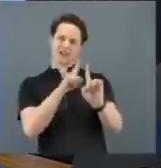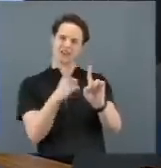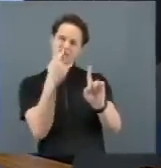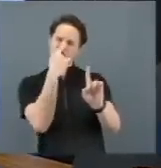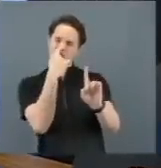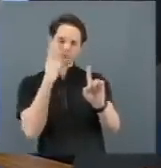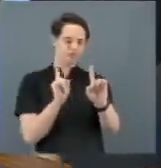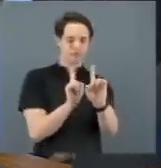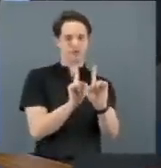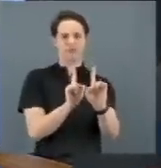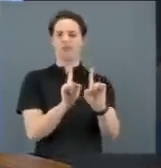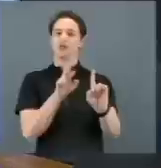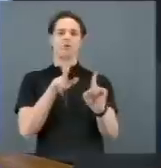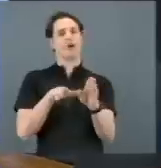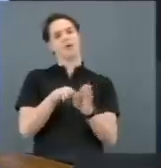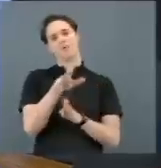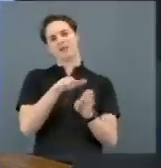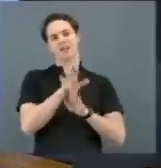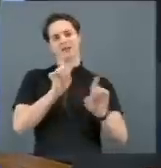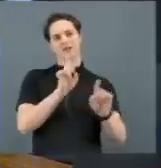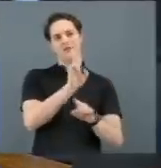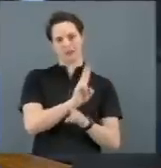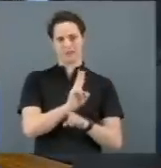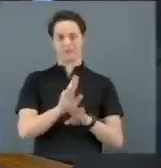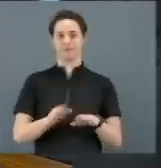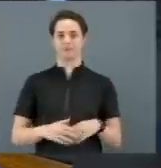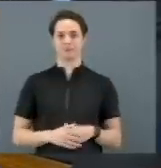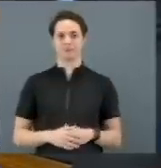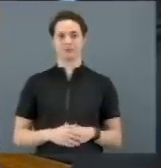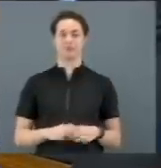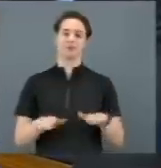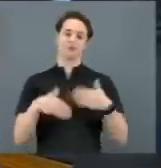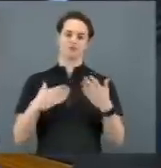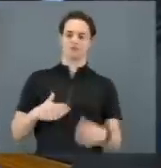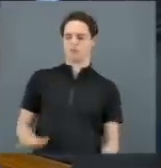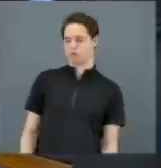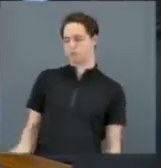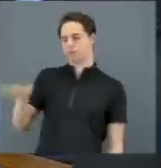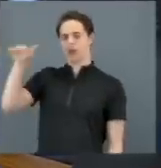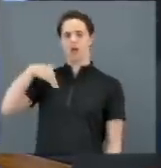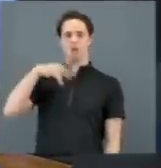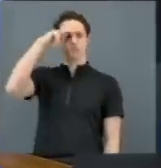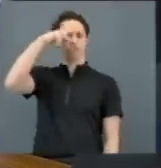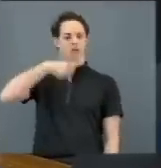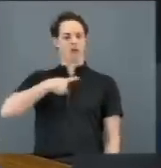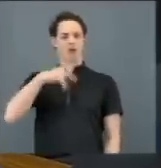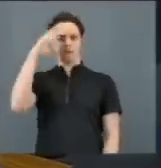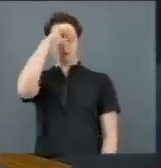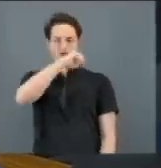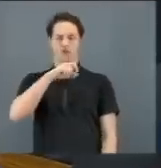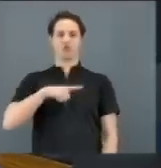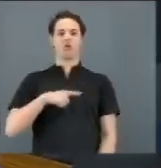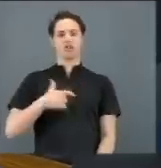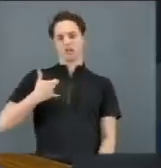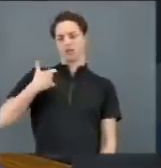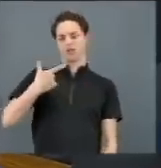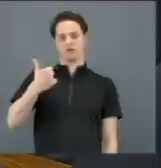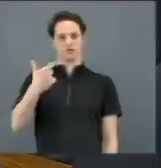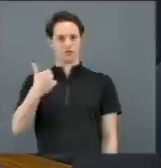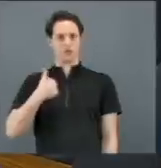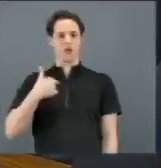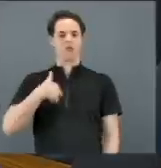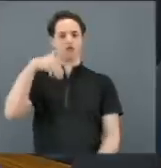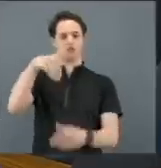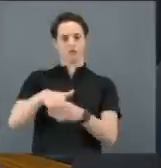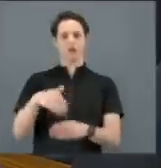Né, mas eu, na minha vida, eu cresci aprendendo a me defender, com 20 anos de idade, ainda deputado estadual. Minha vida